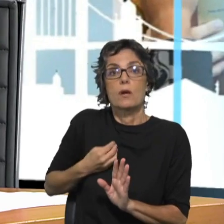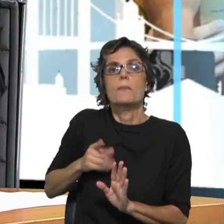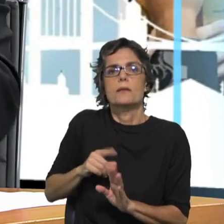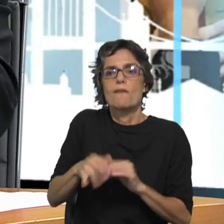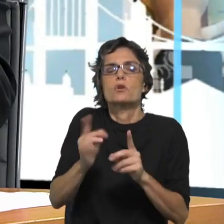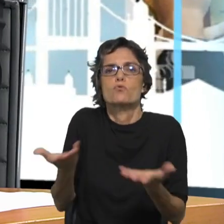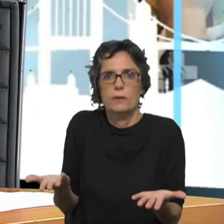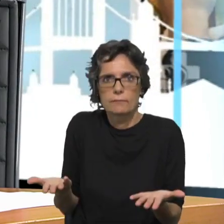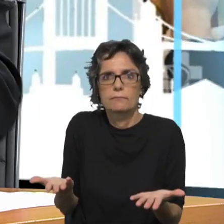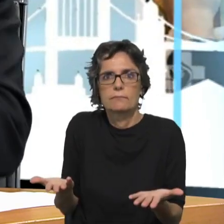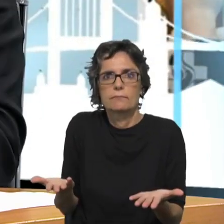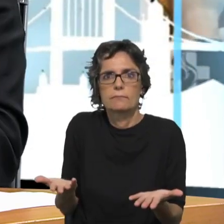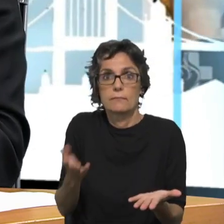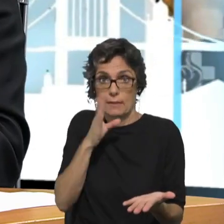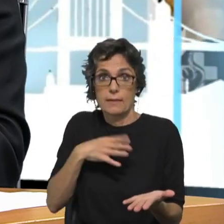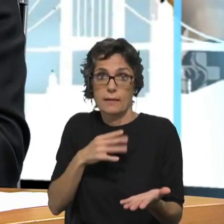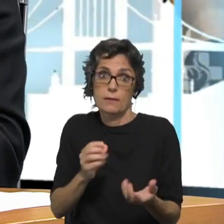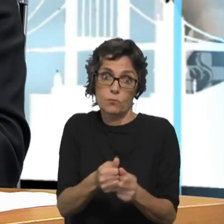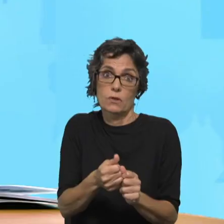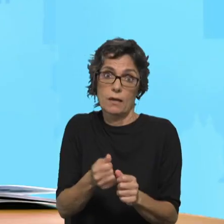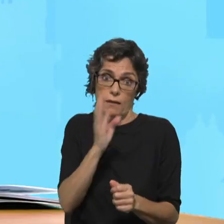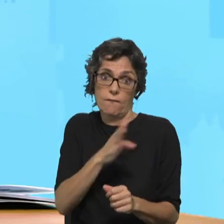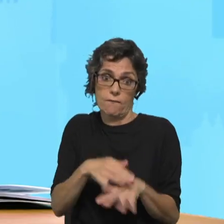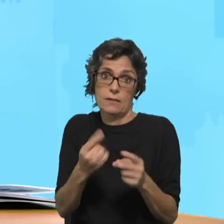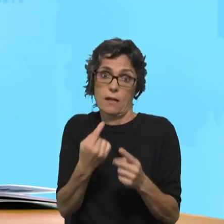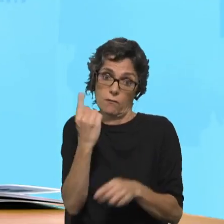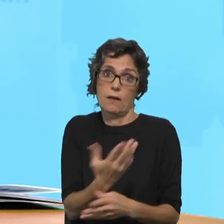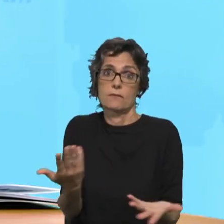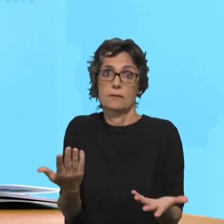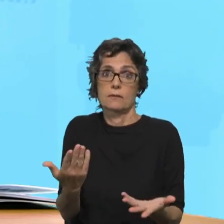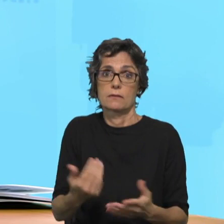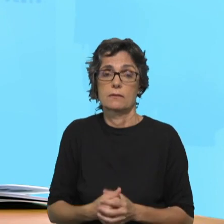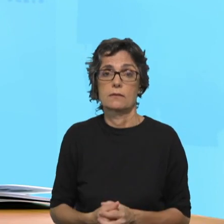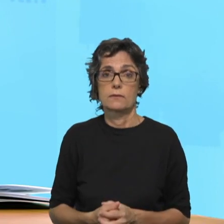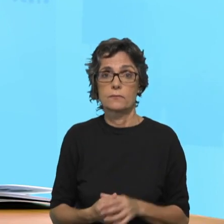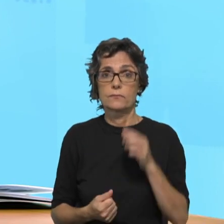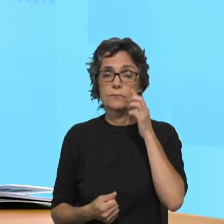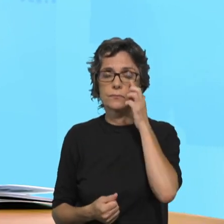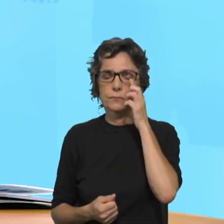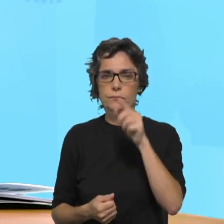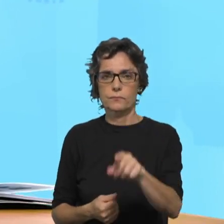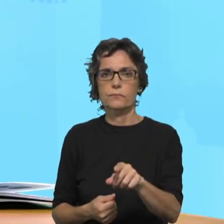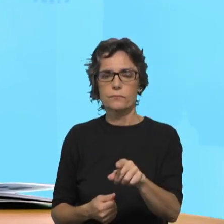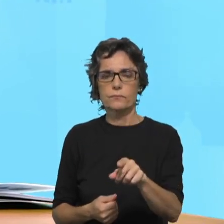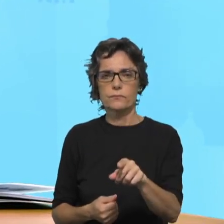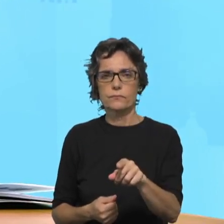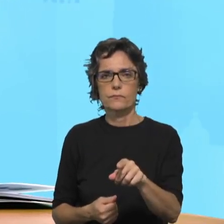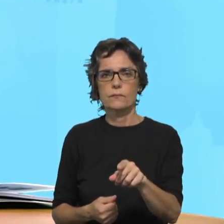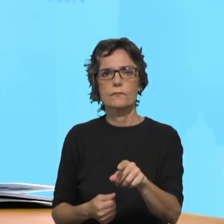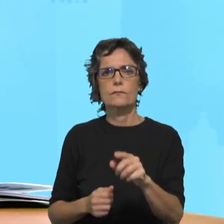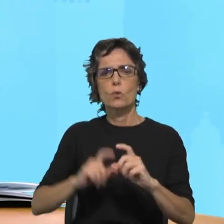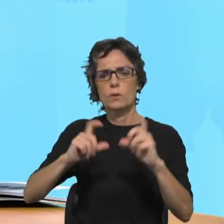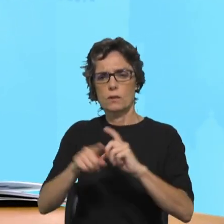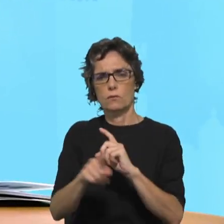na sociedade se queremos moldá-la para melhor. E o que é que pode dizer este indicador de que alguns jovens possam ter